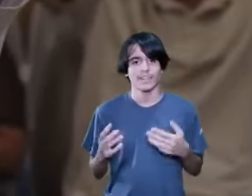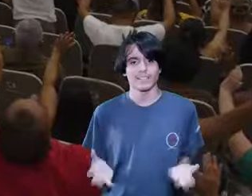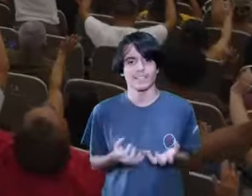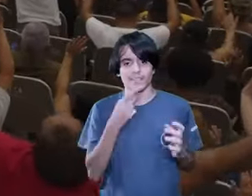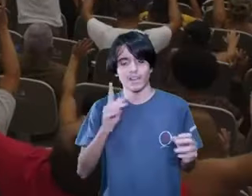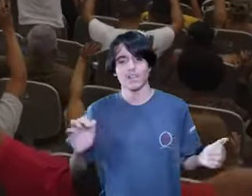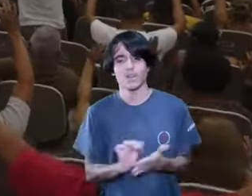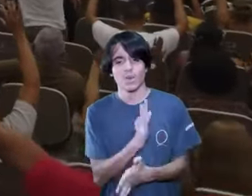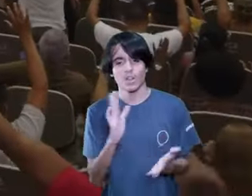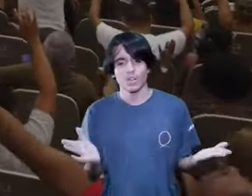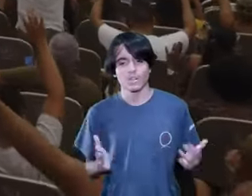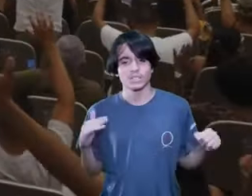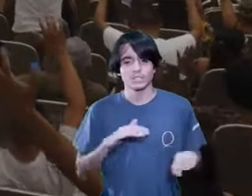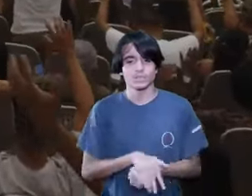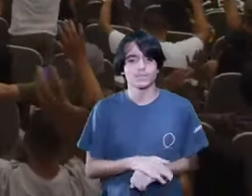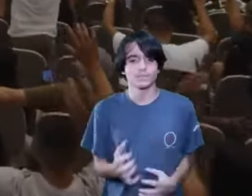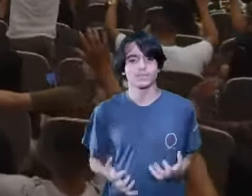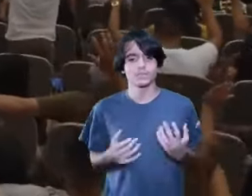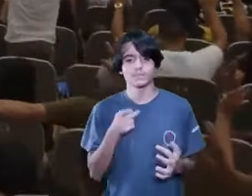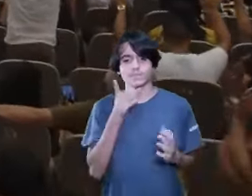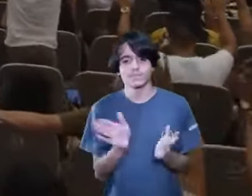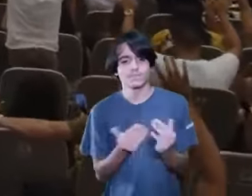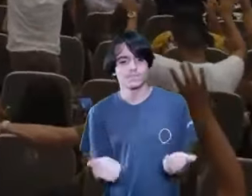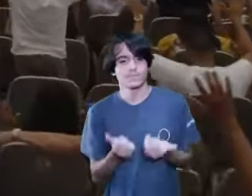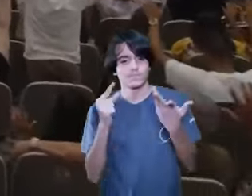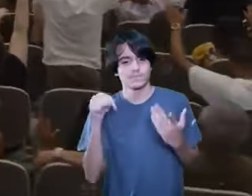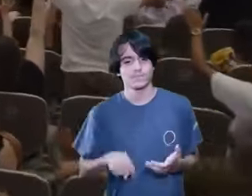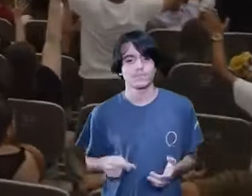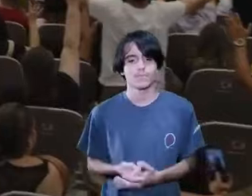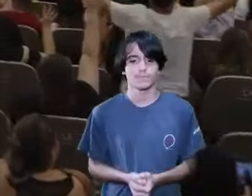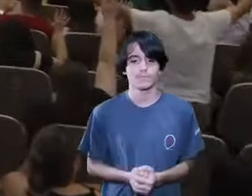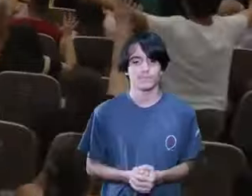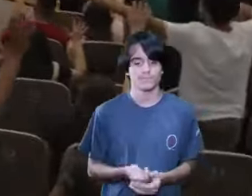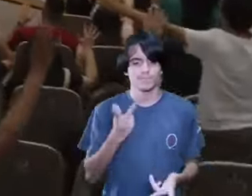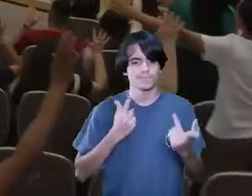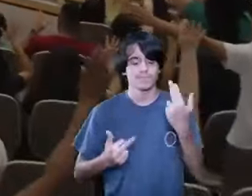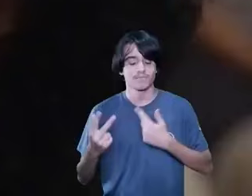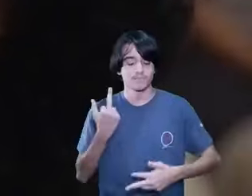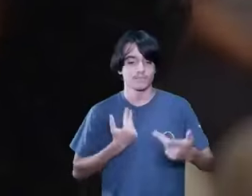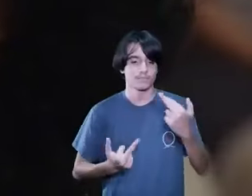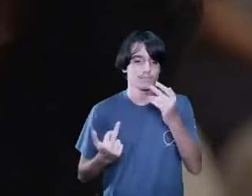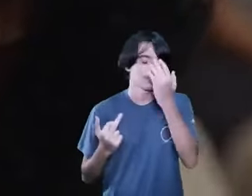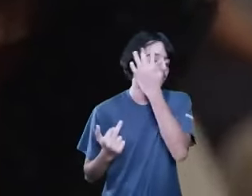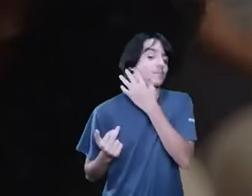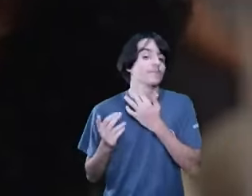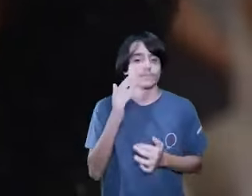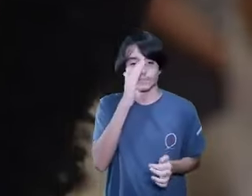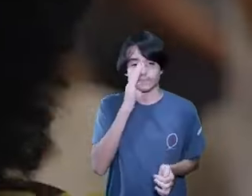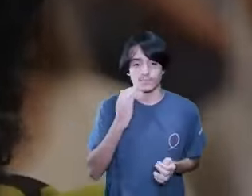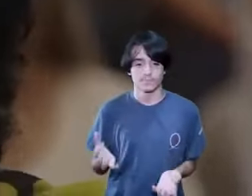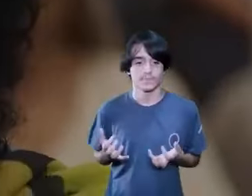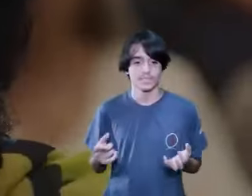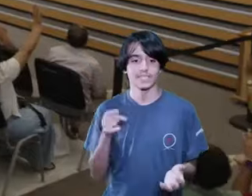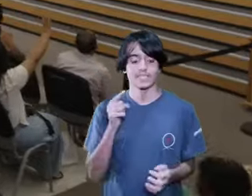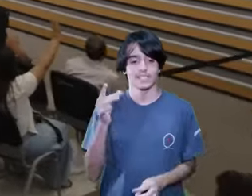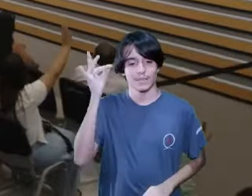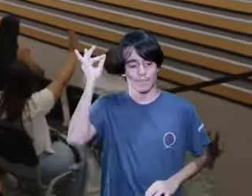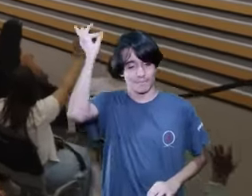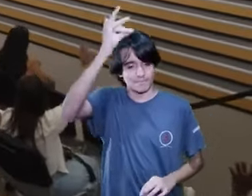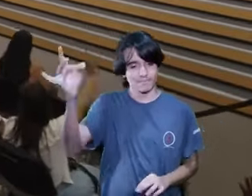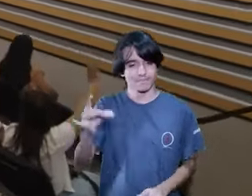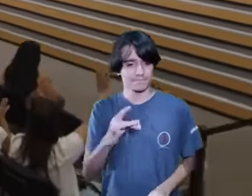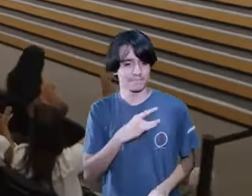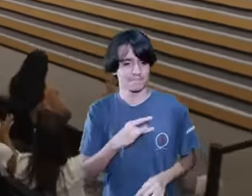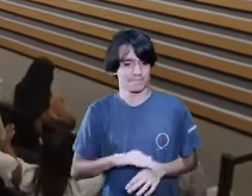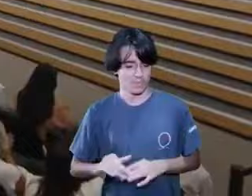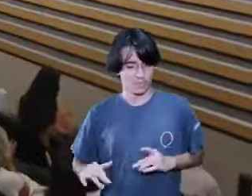noite, alguém tem que dizer aleluia neste lugar. Arremacanta na macheia. Você que é batizado do Espírito Santo,